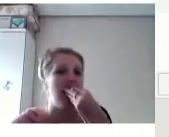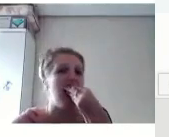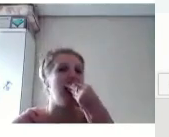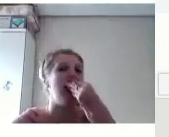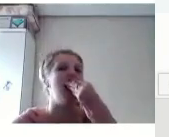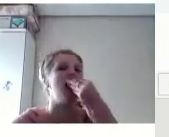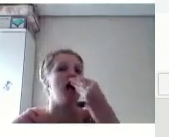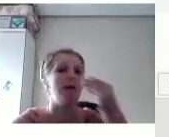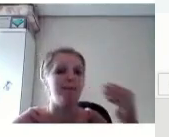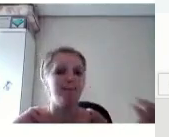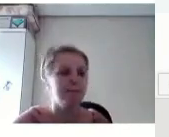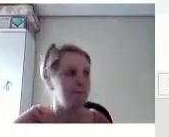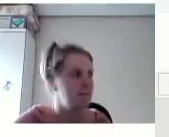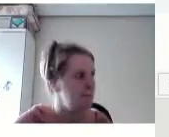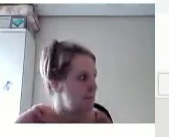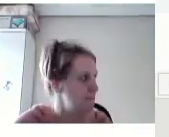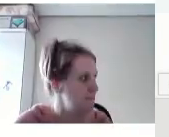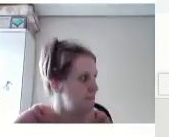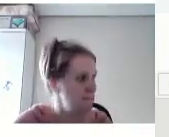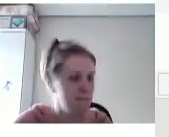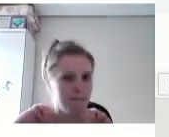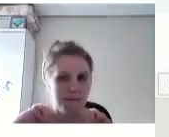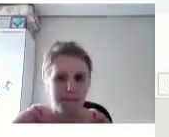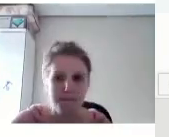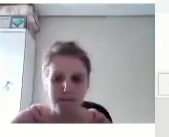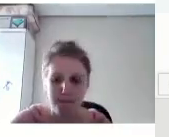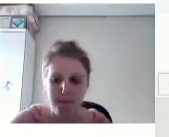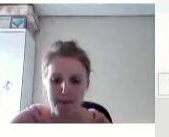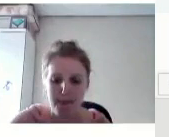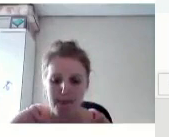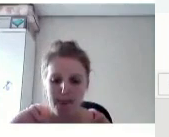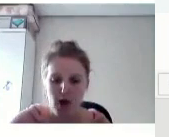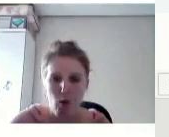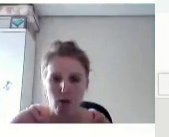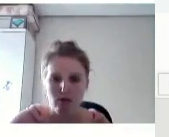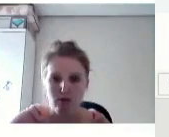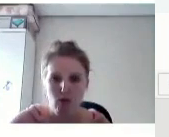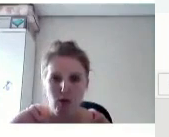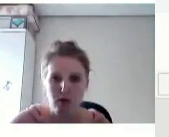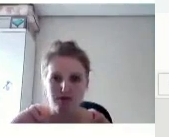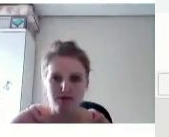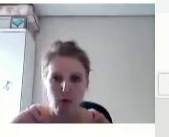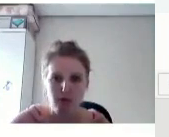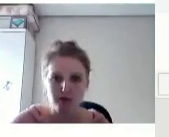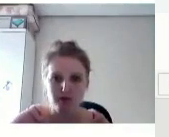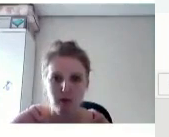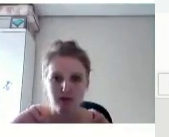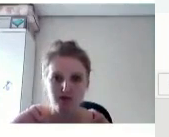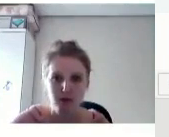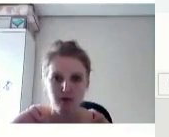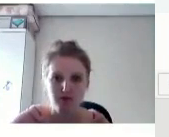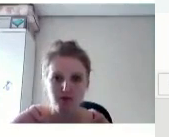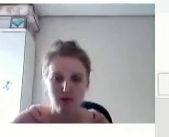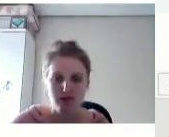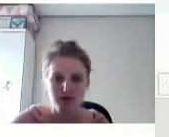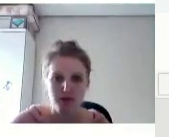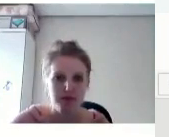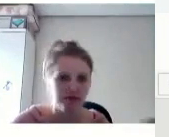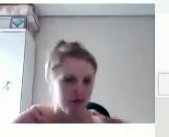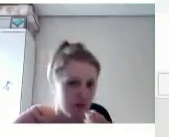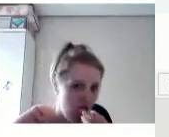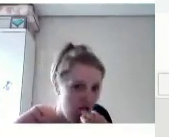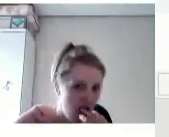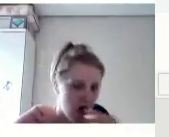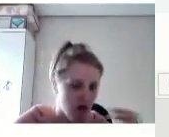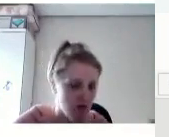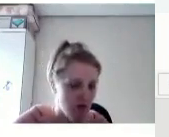a integração de volume do segundo termo que envolve o gradiente, da mesma maneira que a gente fez no caso da teoria lagrangiana, né? Então a gente pode mostrar, com a analogia do caso